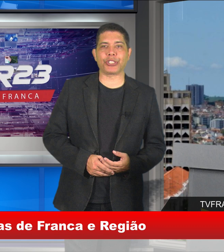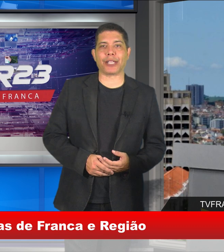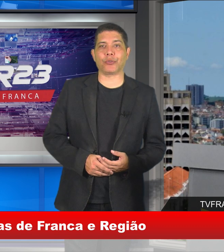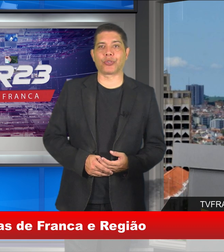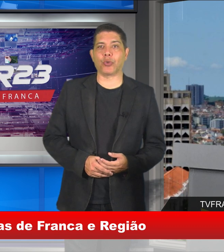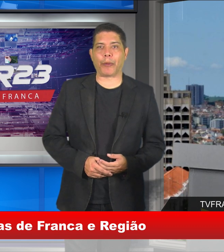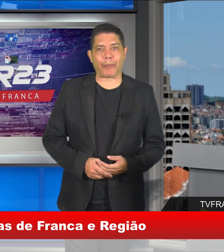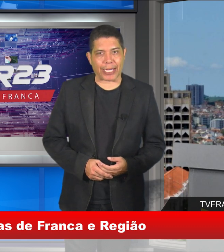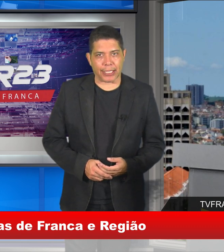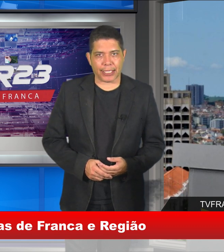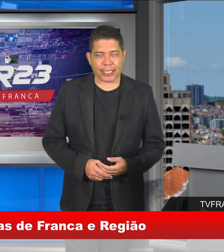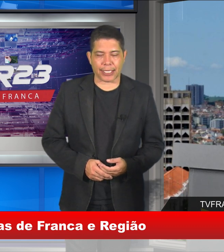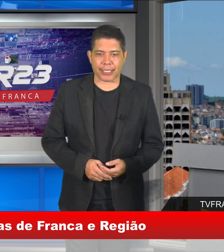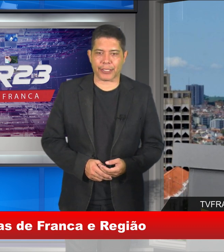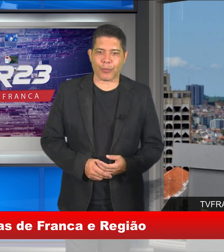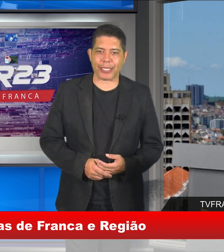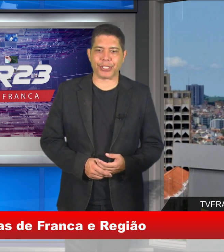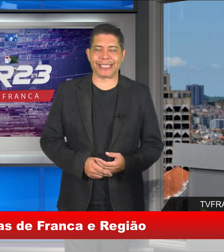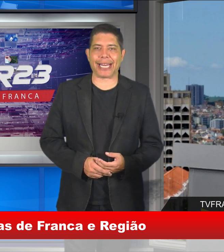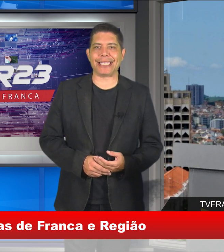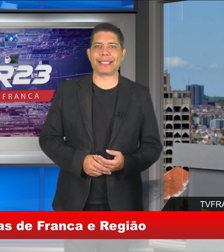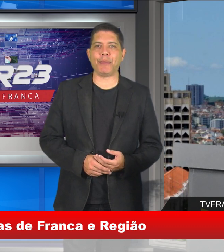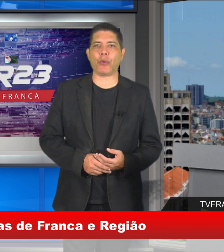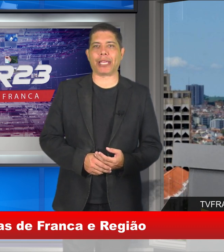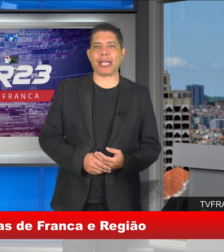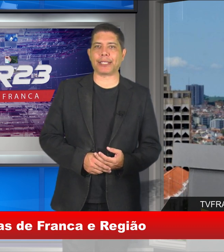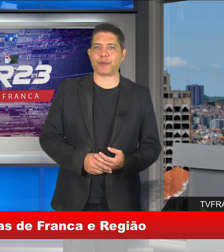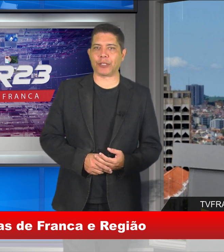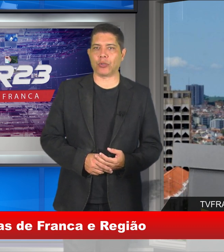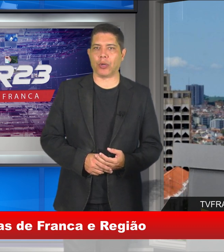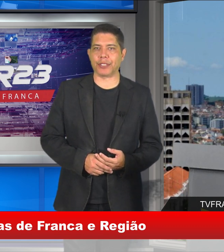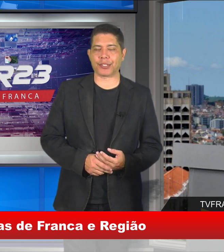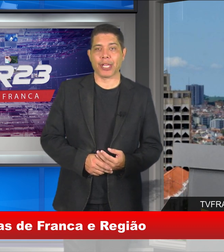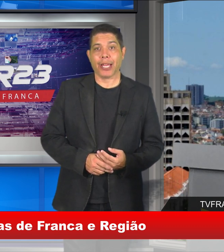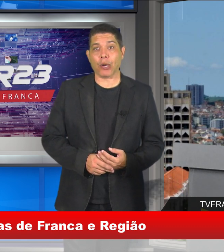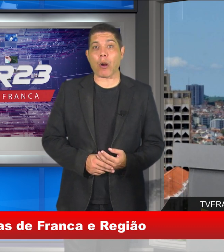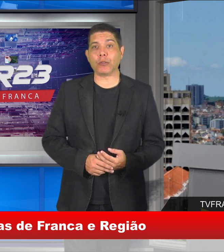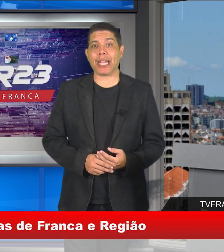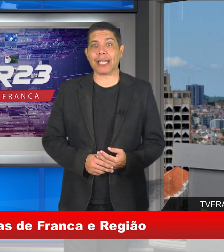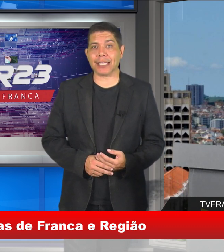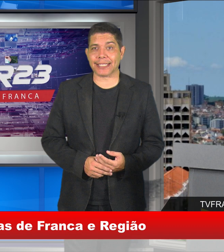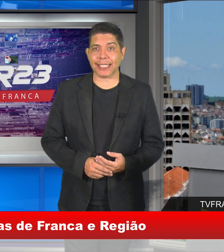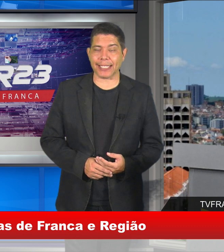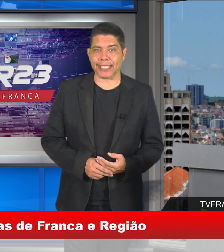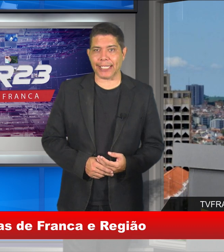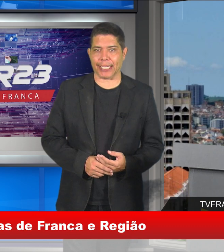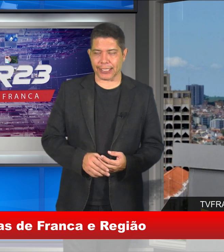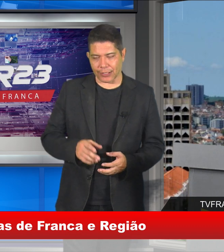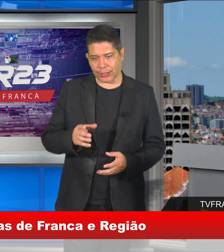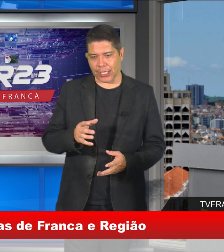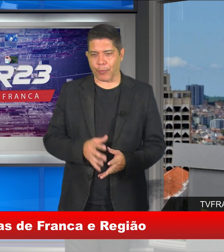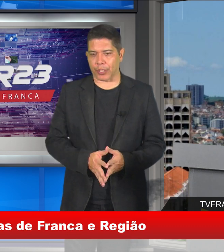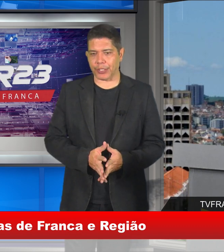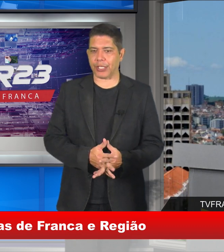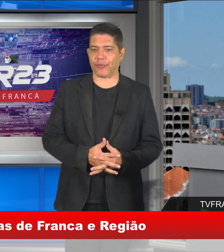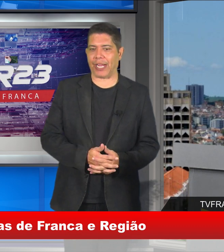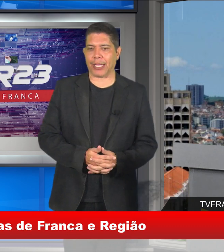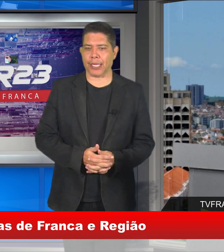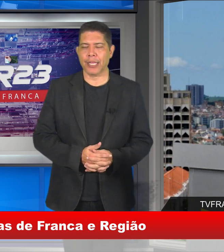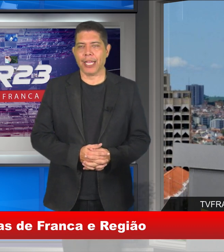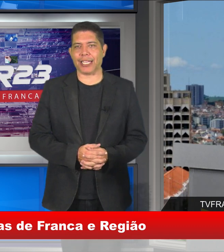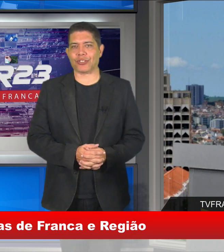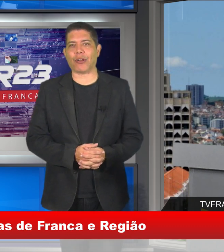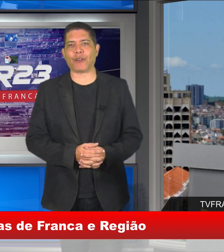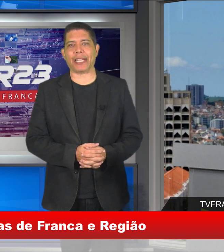um projeto super bacana que atendeu mais de 3.500 pessoas. É o Aldeia da Cidadania. Então daqui a pouquinho a gente